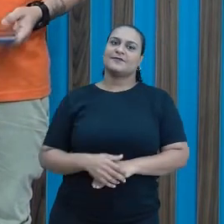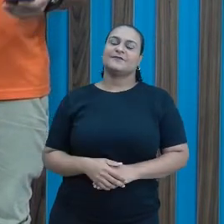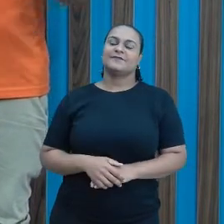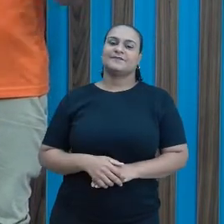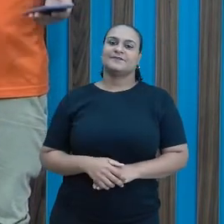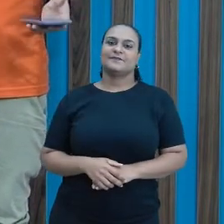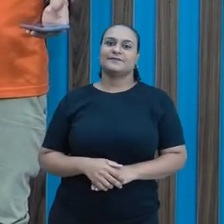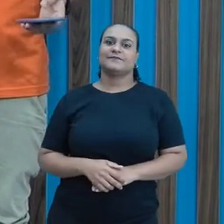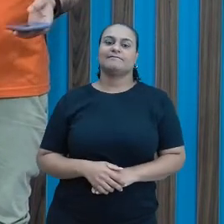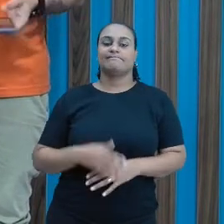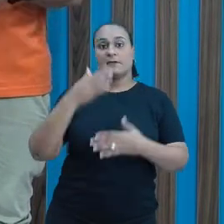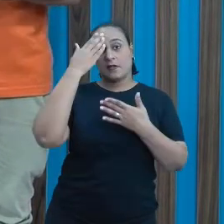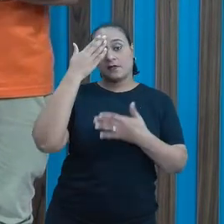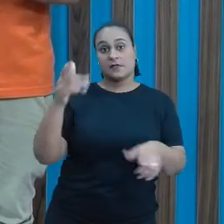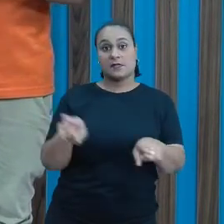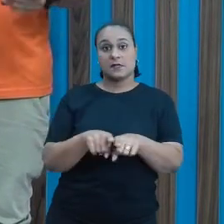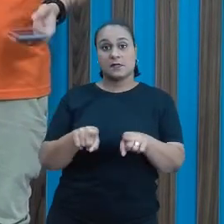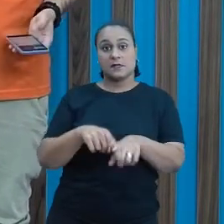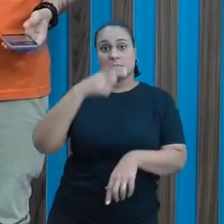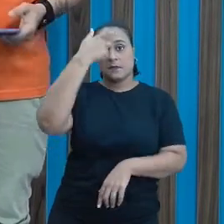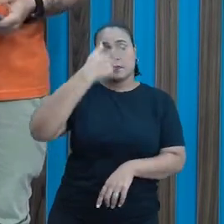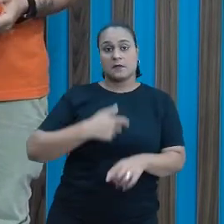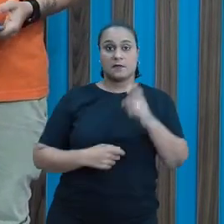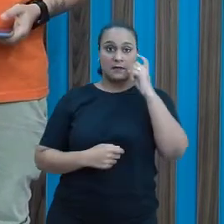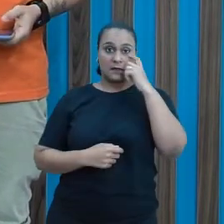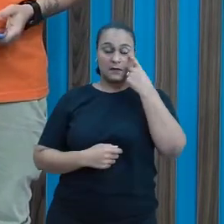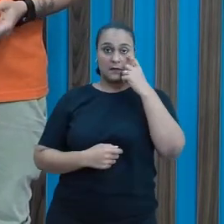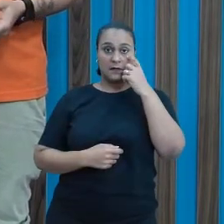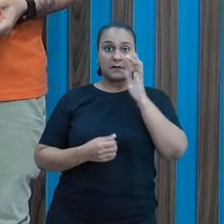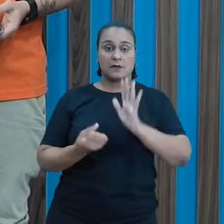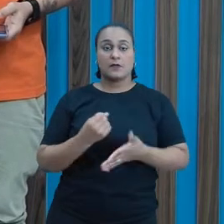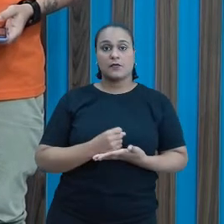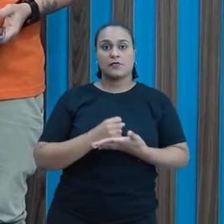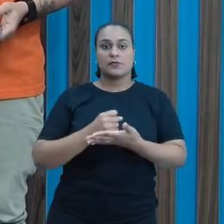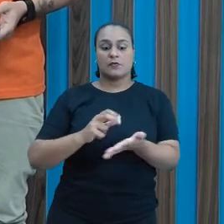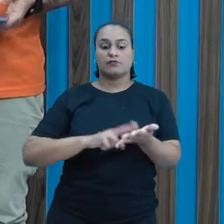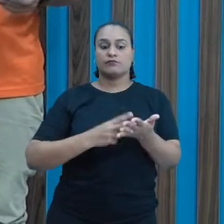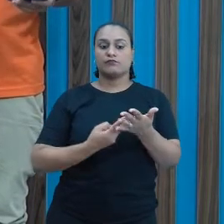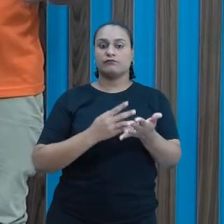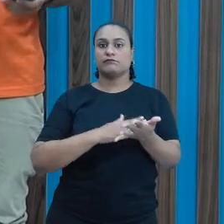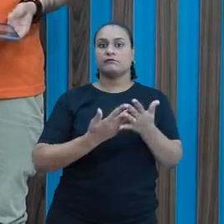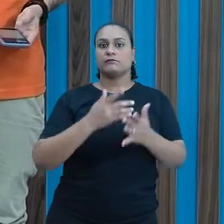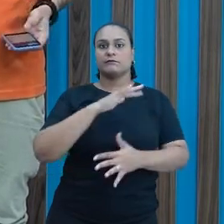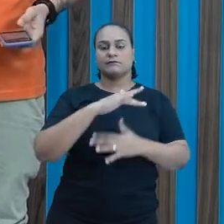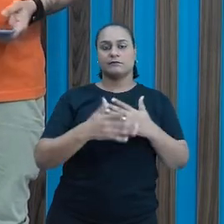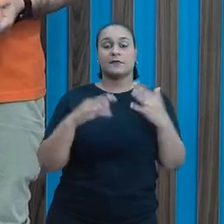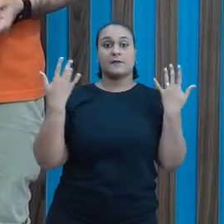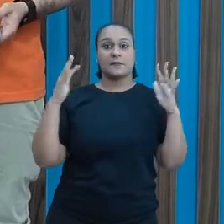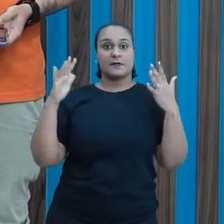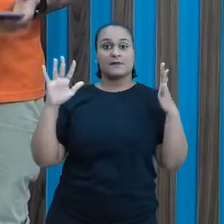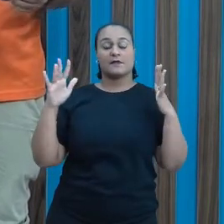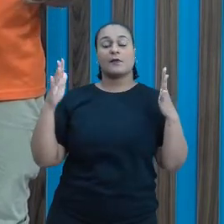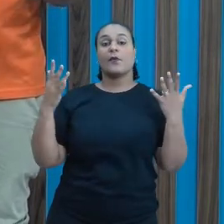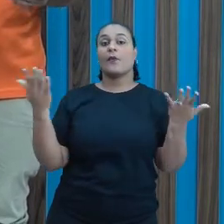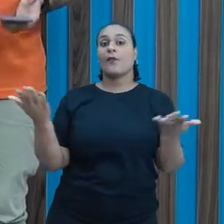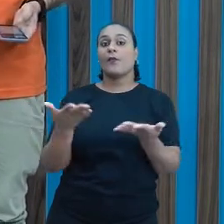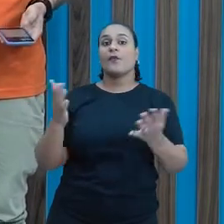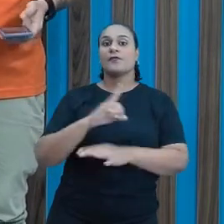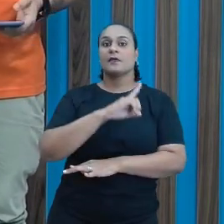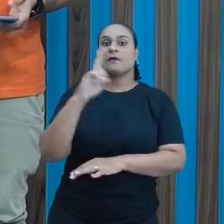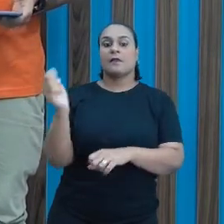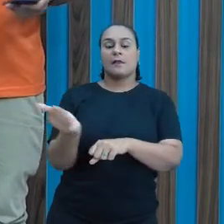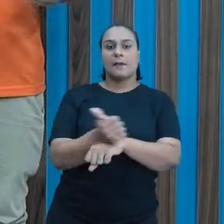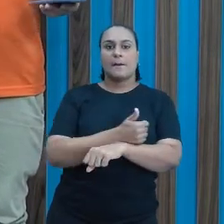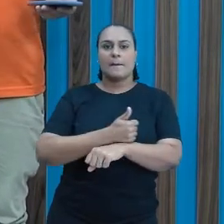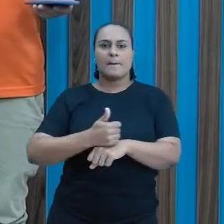certo? Agradecer também a Elaine, está aqui nos ajudando na tradução e parabenizar que hoje é o dia do intérprete, tá